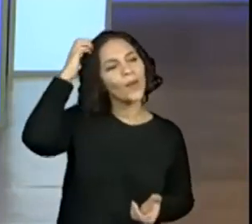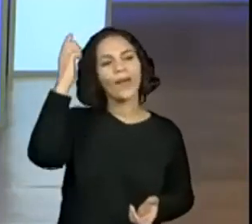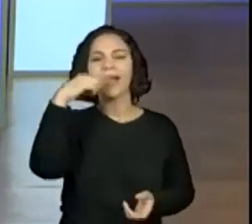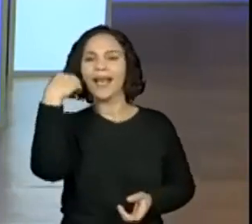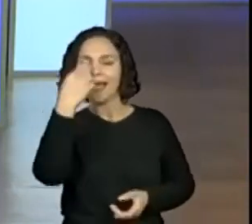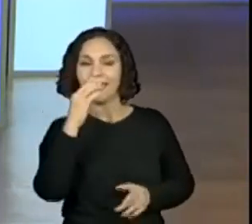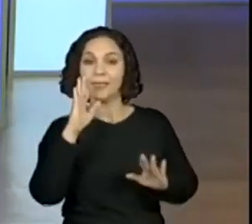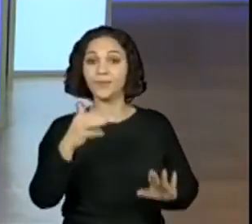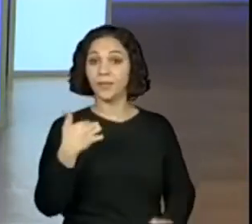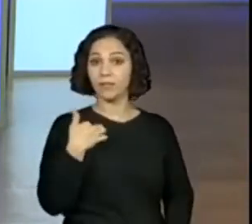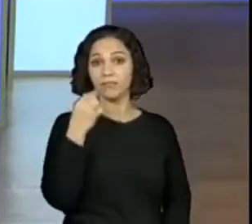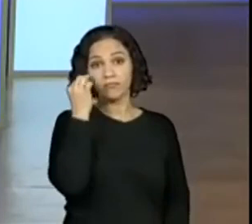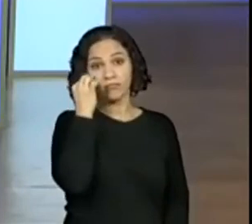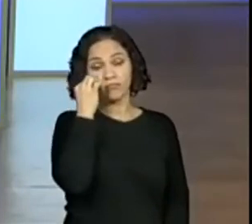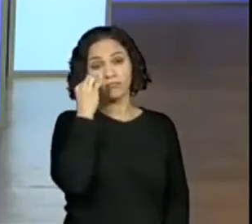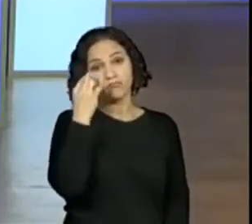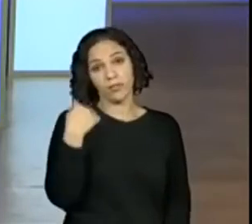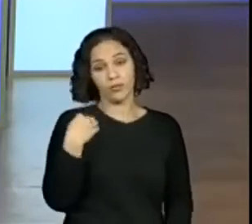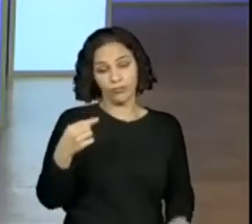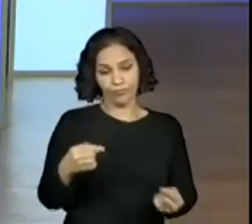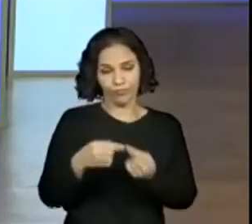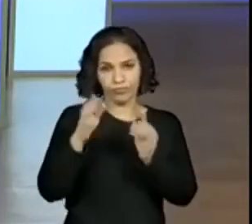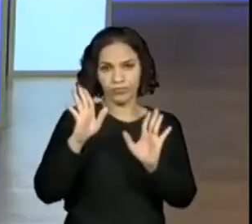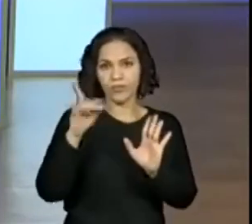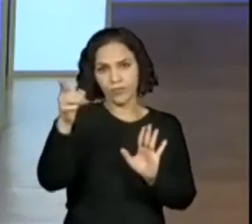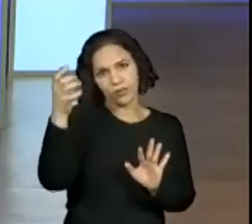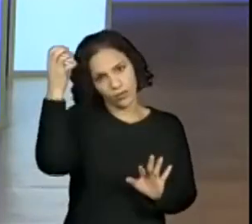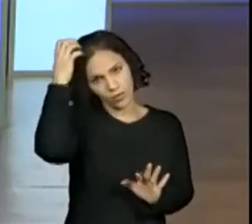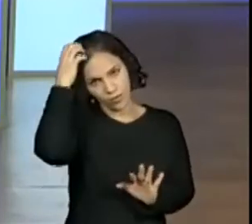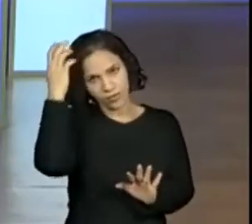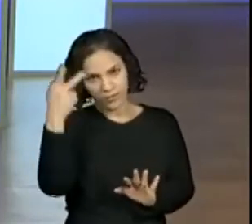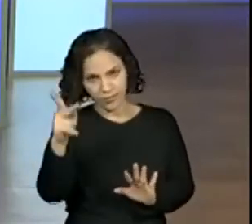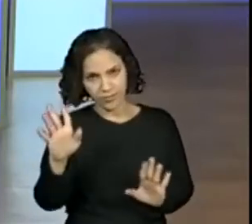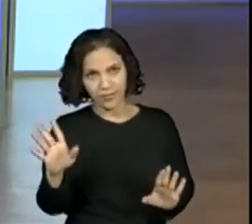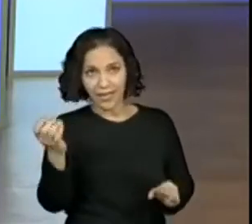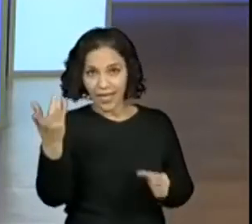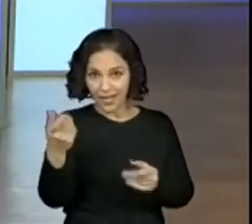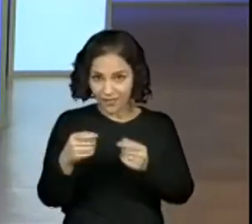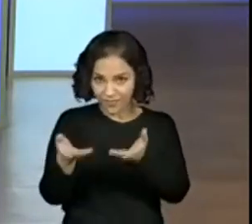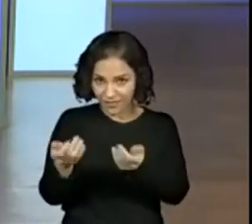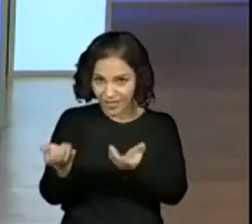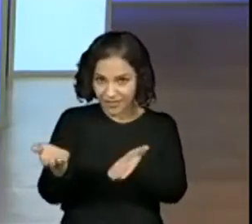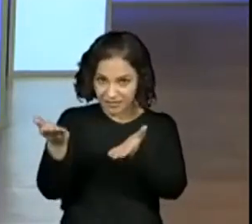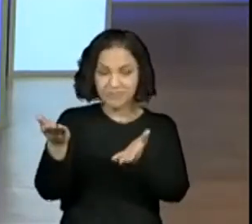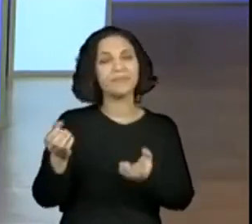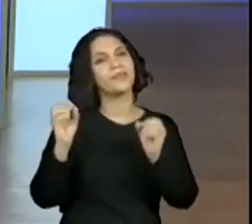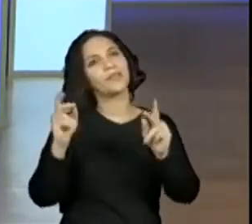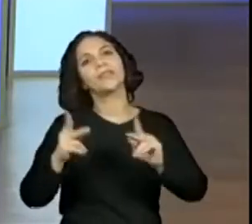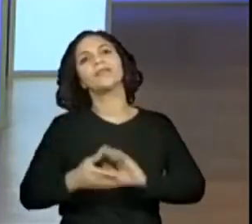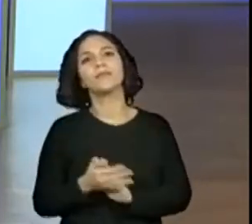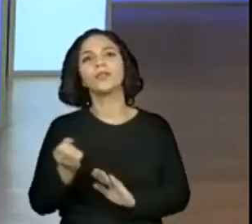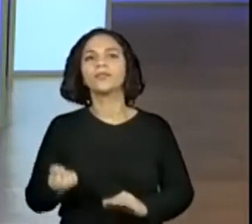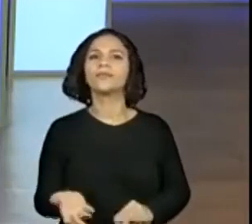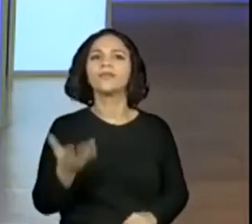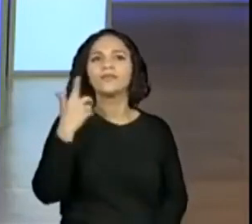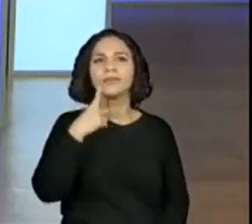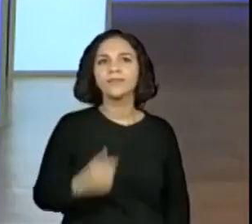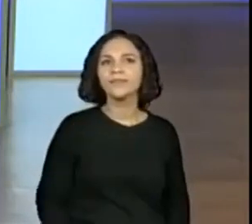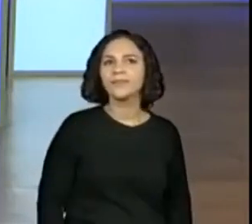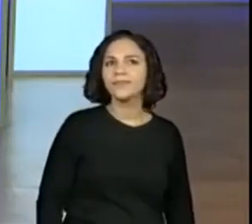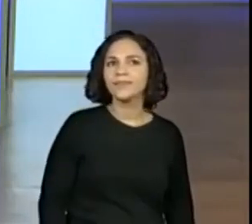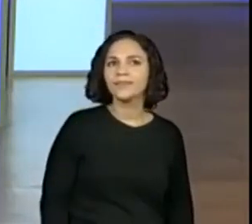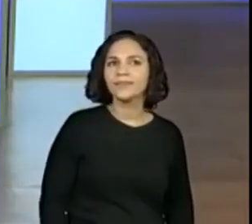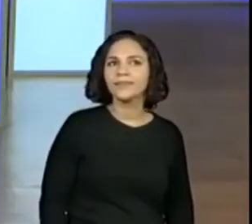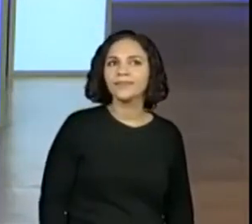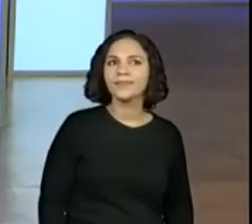como eu sou Aline e a tia a gente tem a linha só o cara tá bom vou na coroa você quer jogar já que você é o convidado ele jogasse aqui na mesa